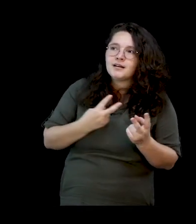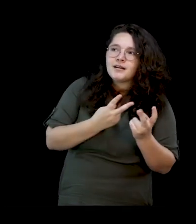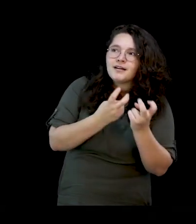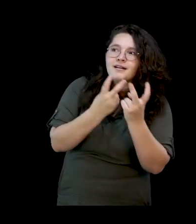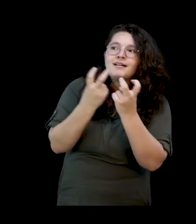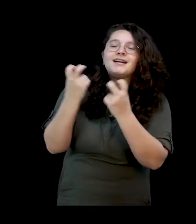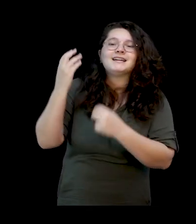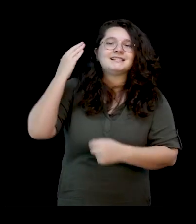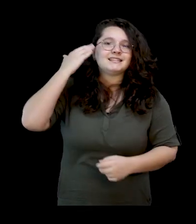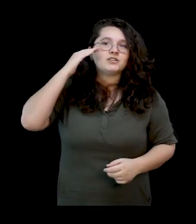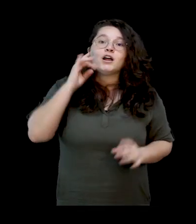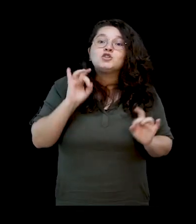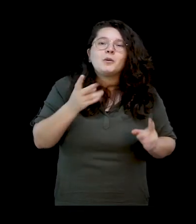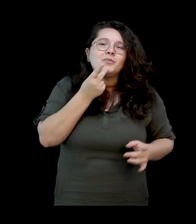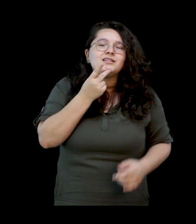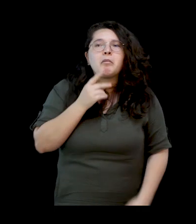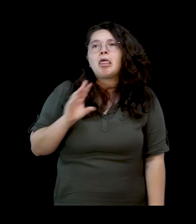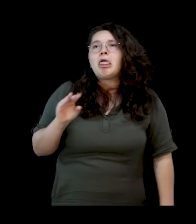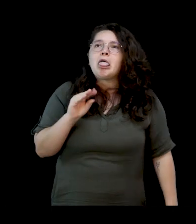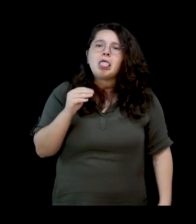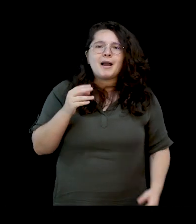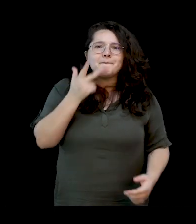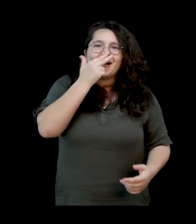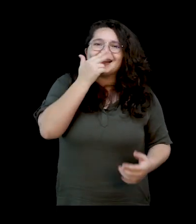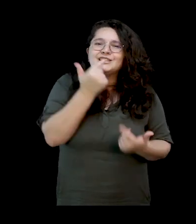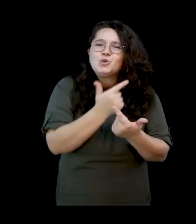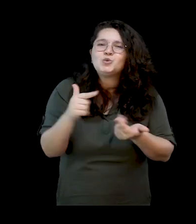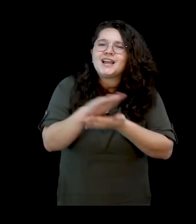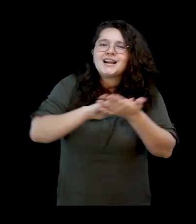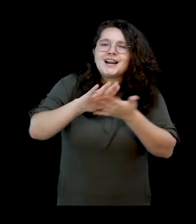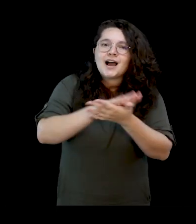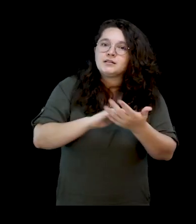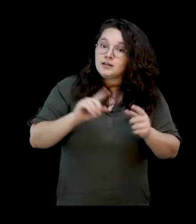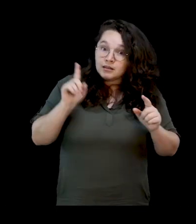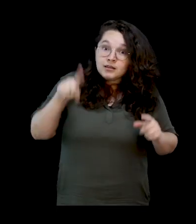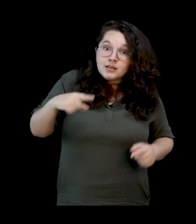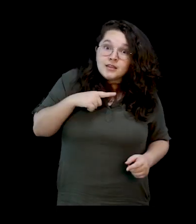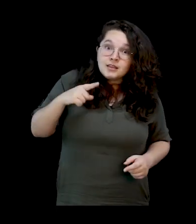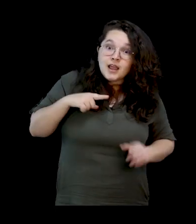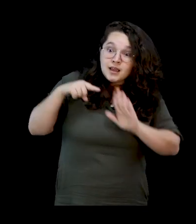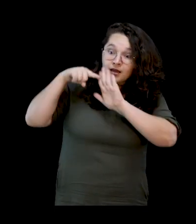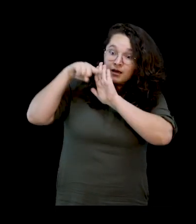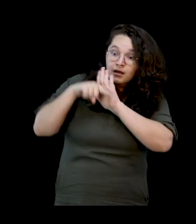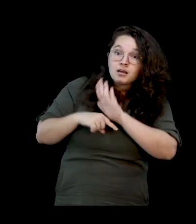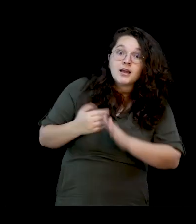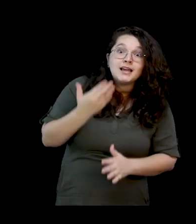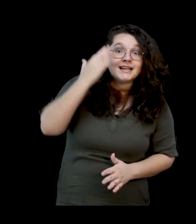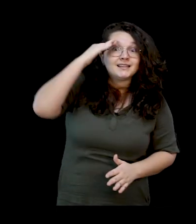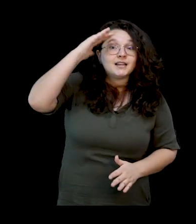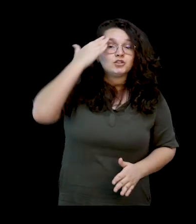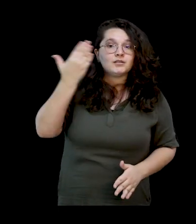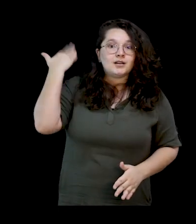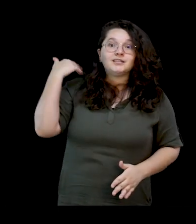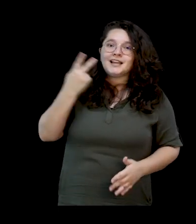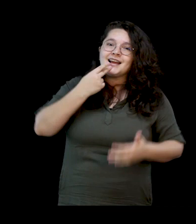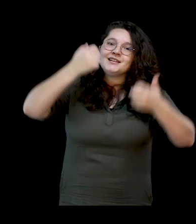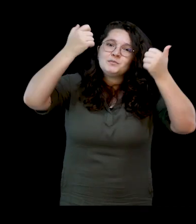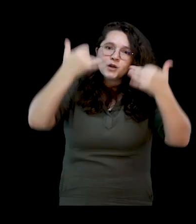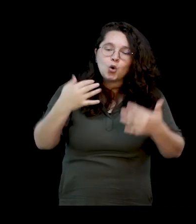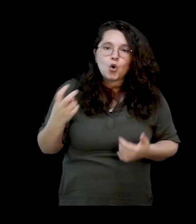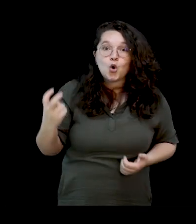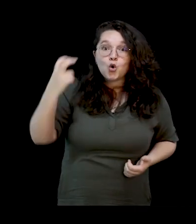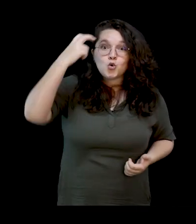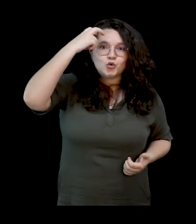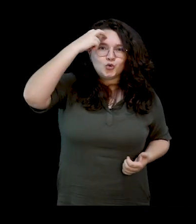identificar... Não é só um falatório sem base. Não é? Ele disse qual é o problema. Olha, cultura é uma questão de uma relação, de uma viagem entre